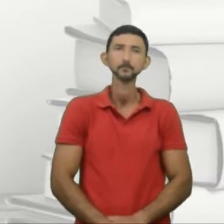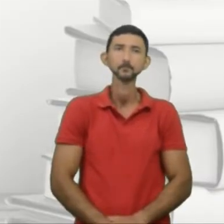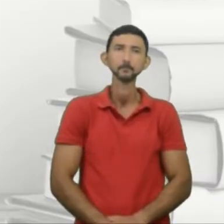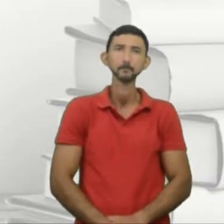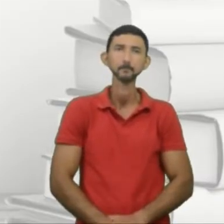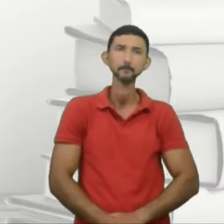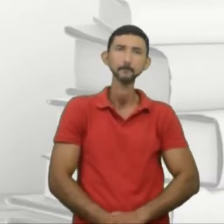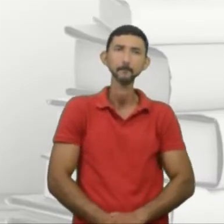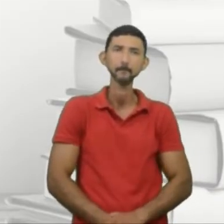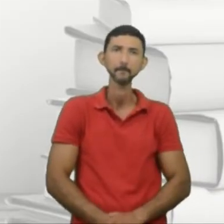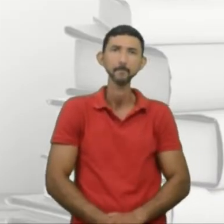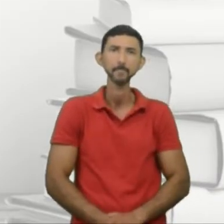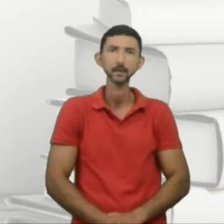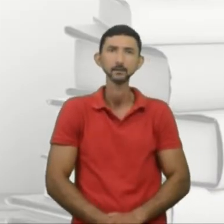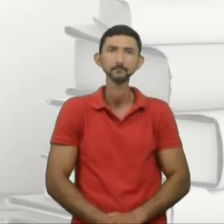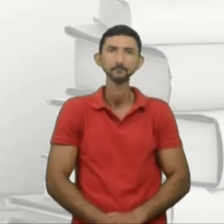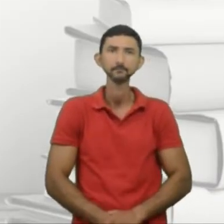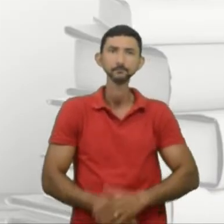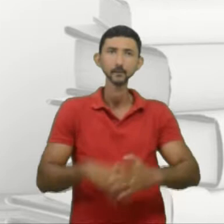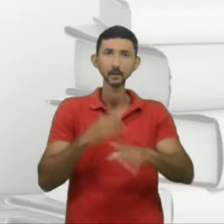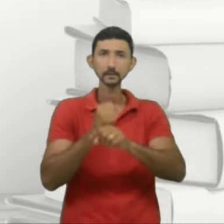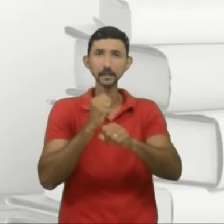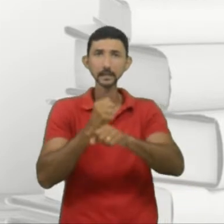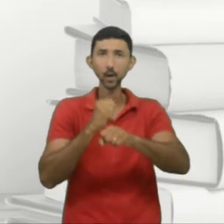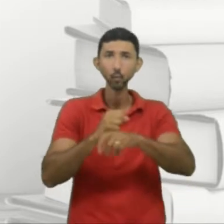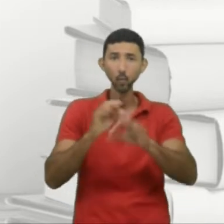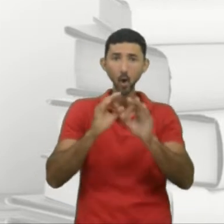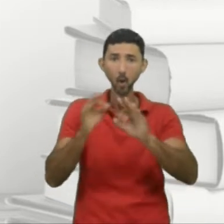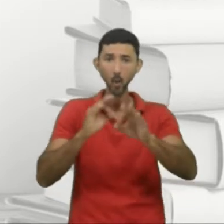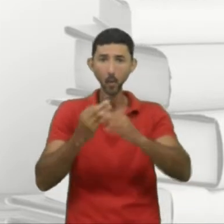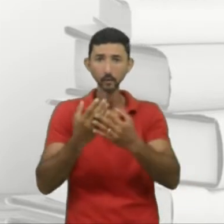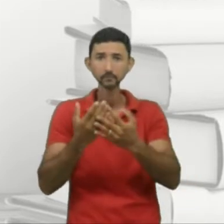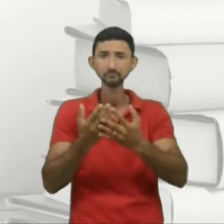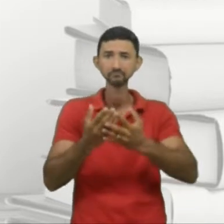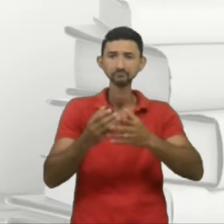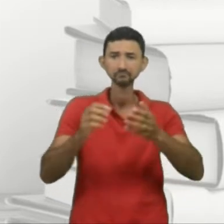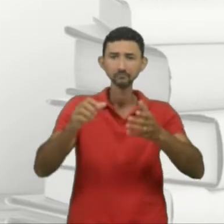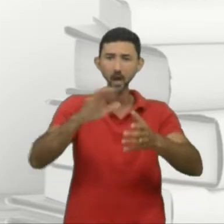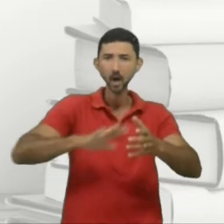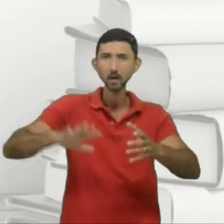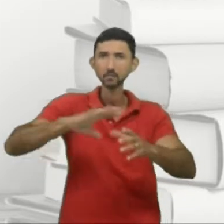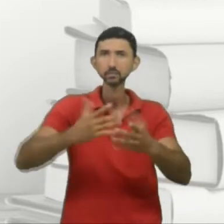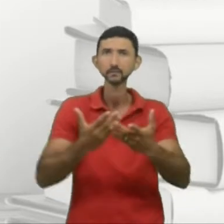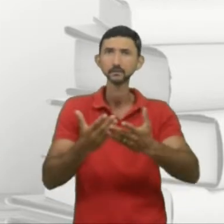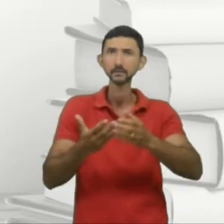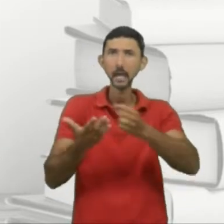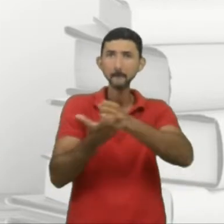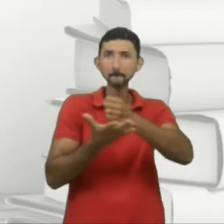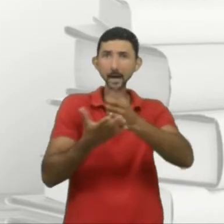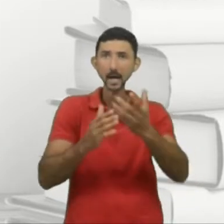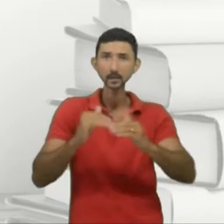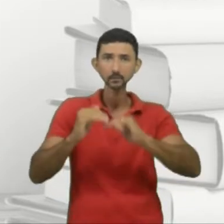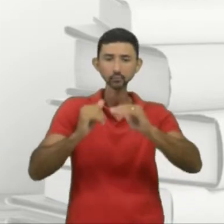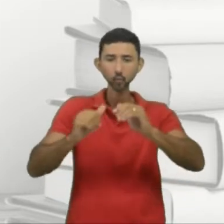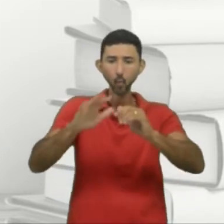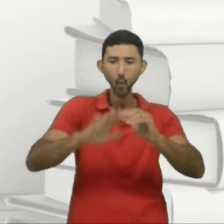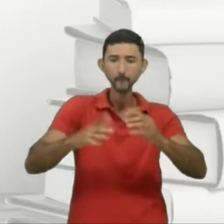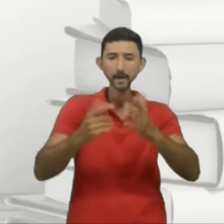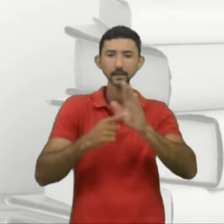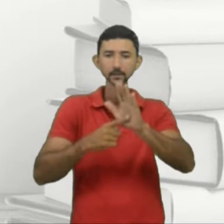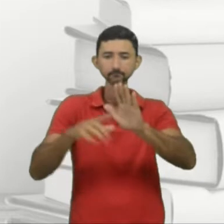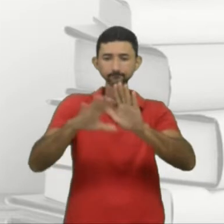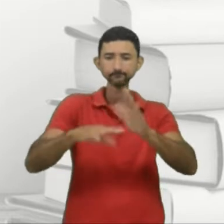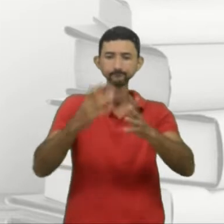A habilidade da BNCC: calcular a probabilidade de eventos com base na construção do espaço